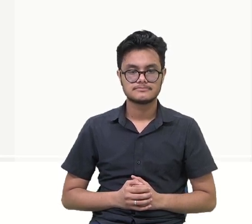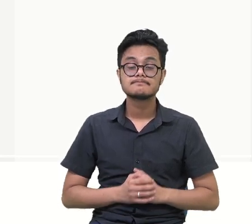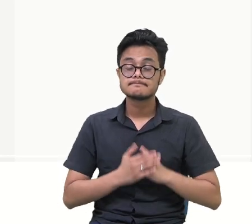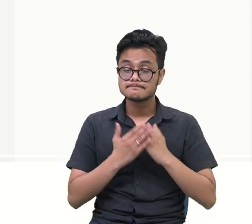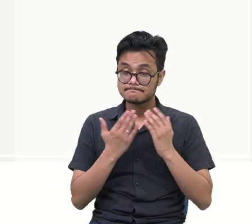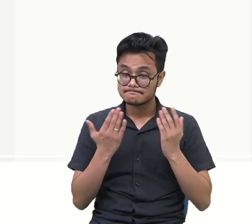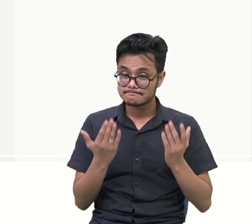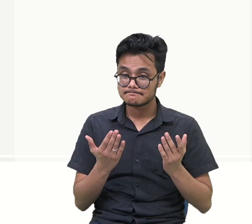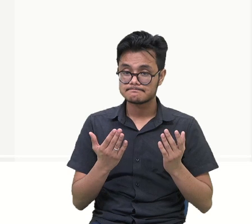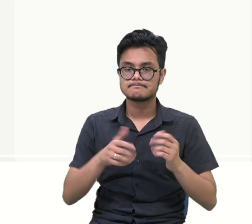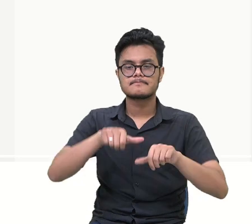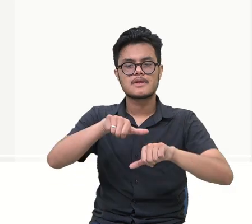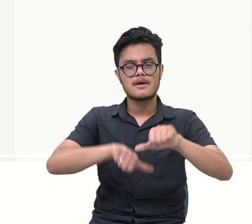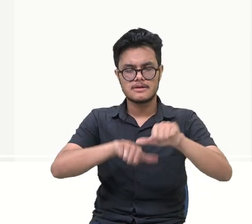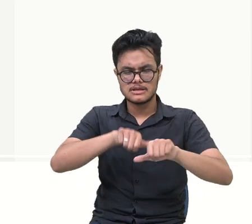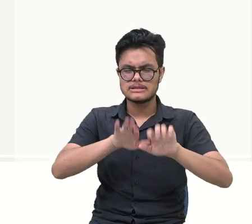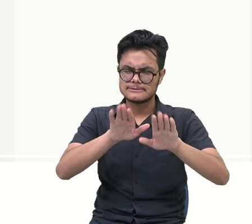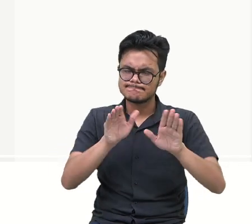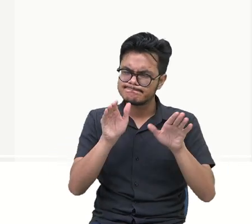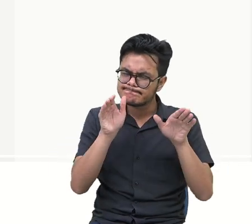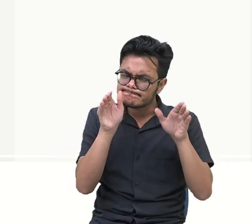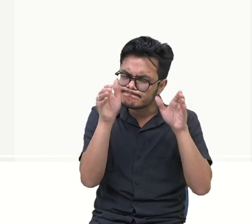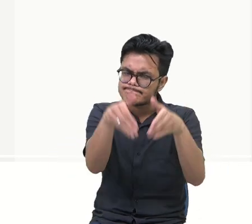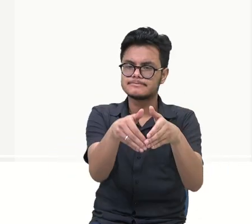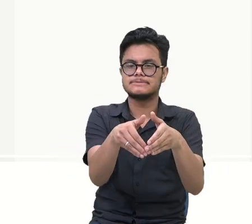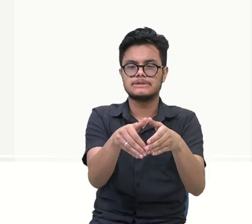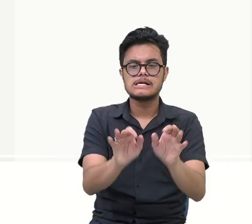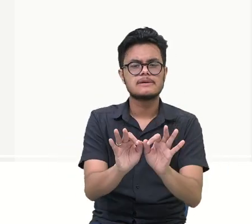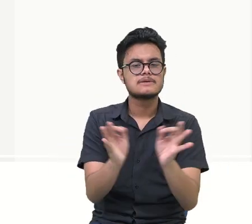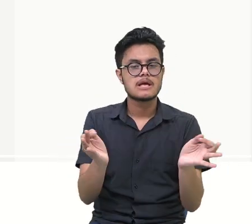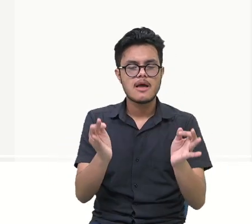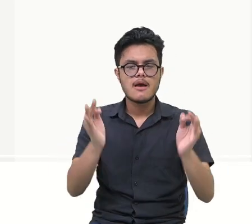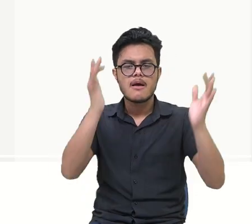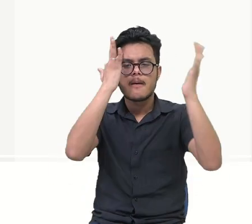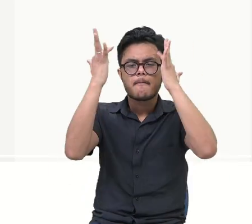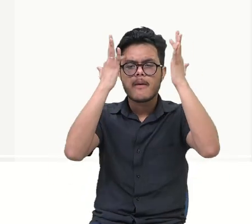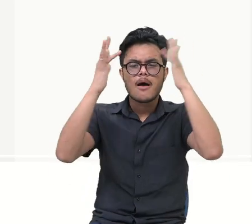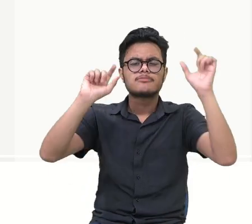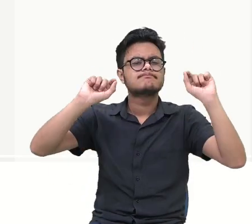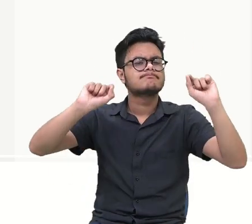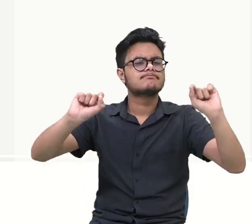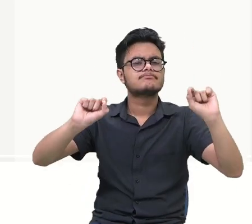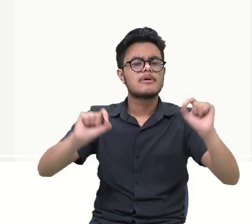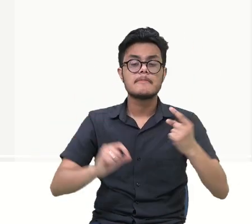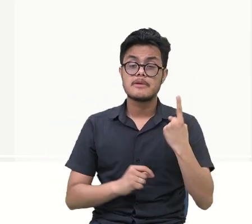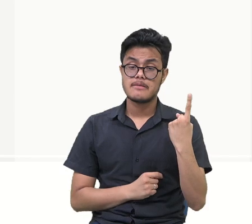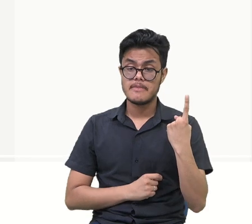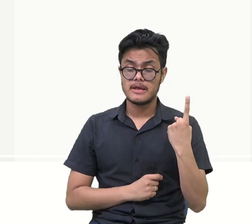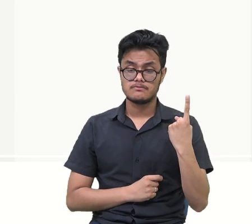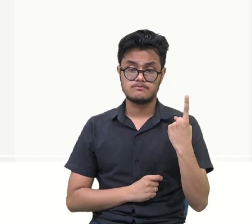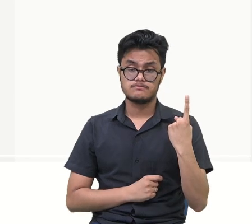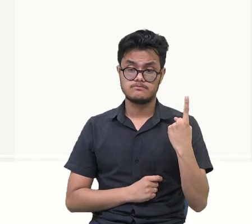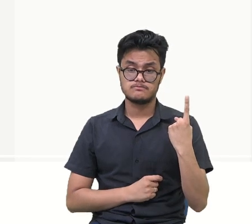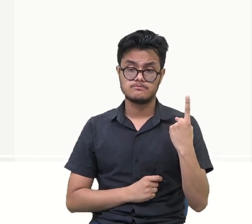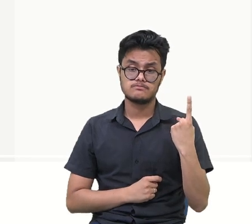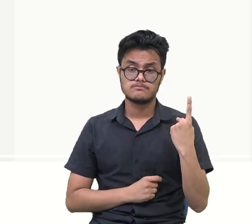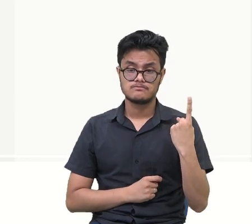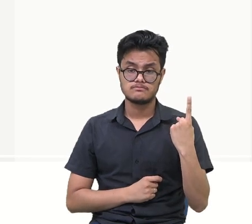analisar de forma mais didática e mais simples, vamos imaginar o seguinte. Vamos supor aqui que no primeiro ano,